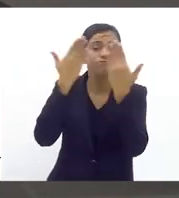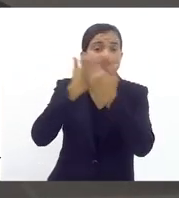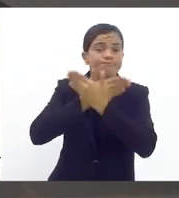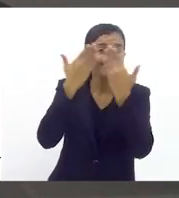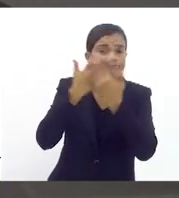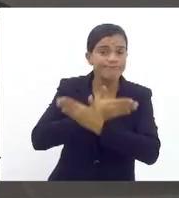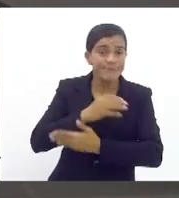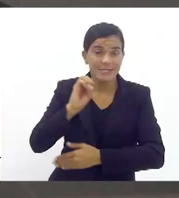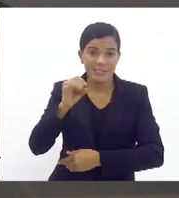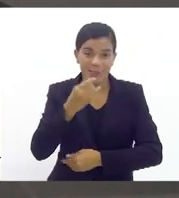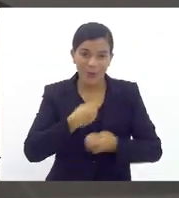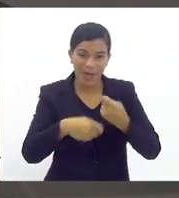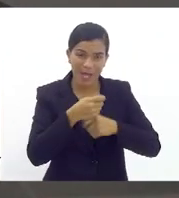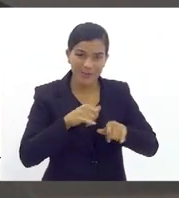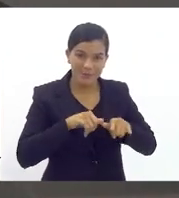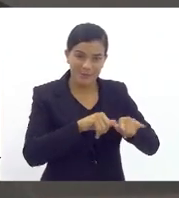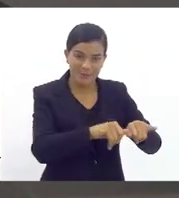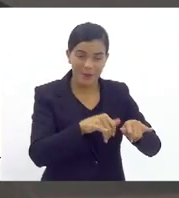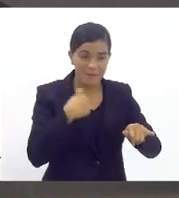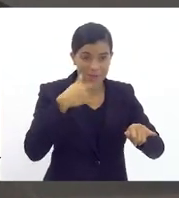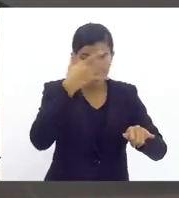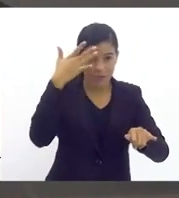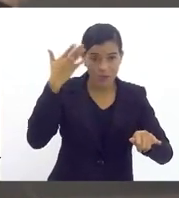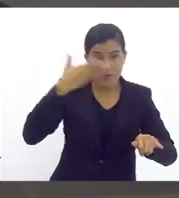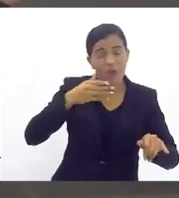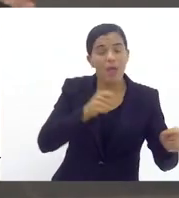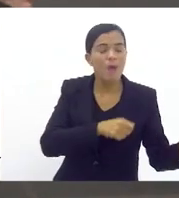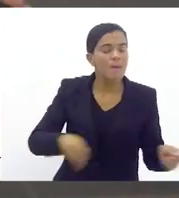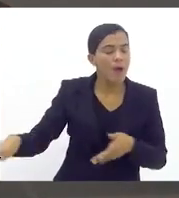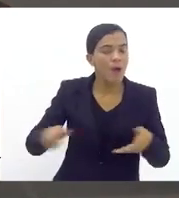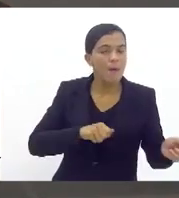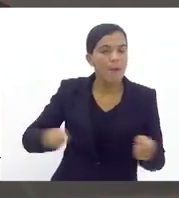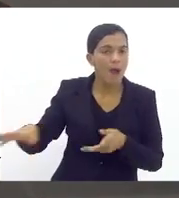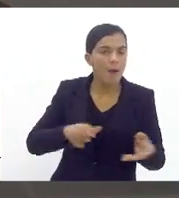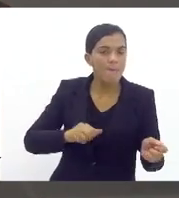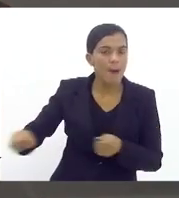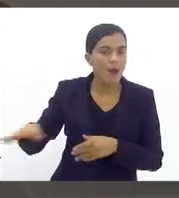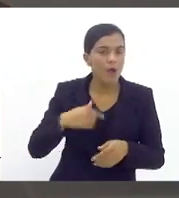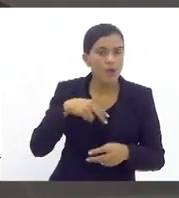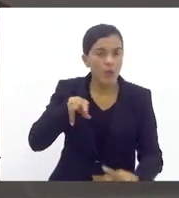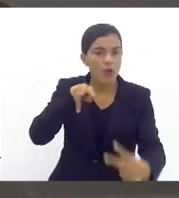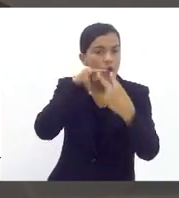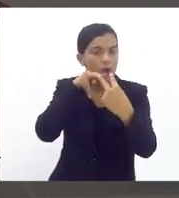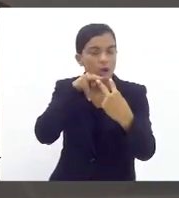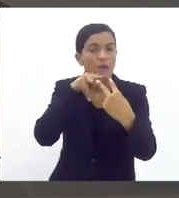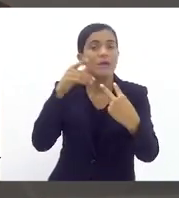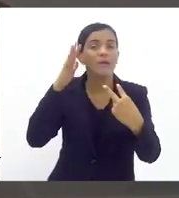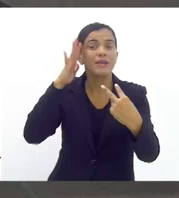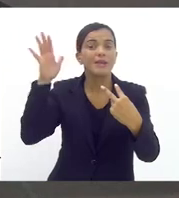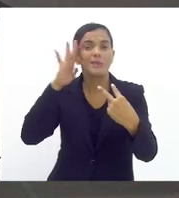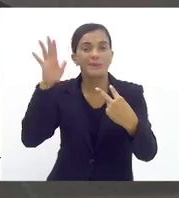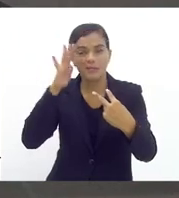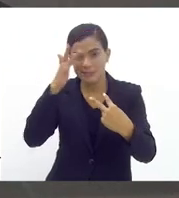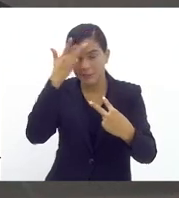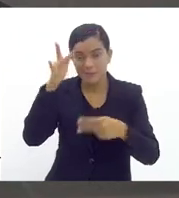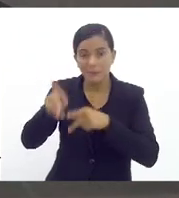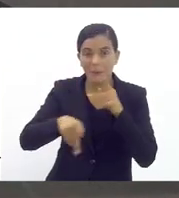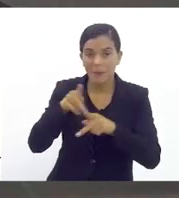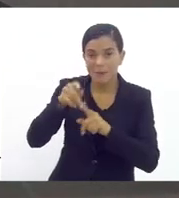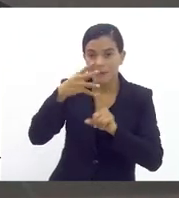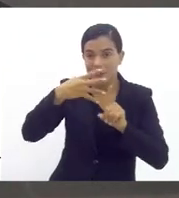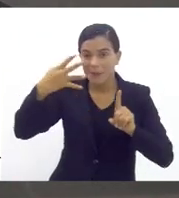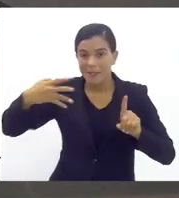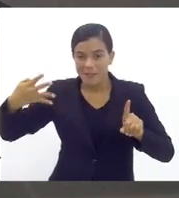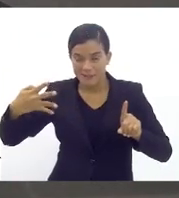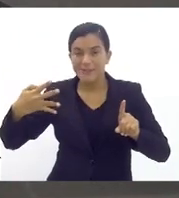Se o caixa do supermercado as pessoas não veem, passam as compras direto sem olhar para a cara da pessoa, você imagina uma pessoa, uma população LGBT,